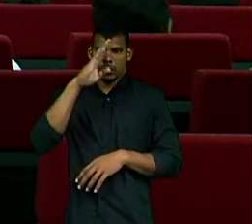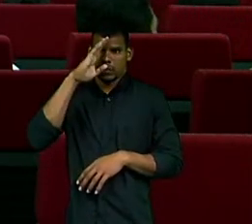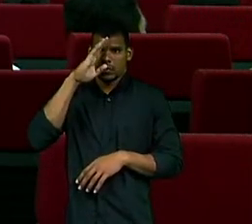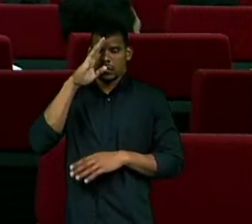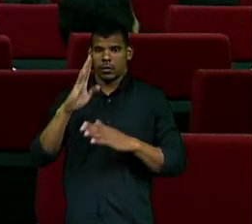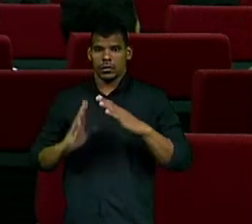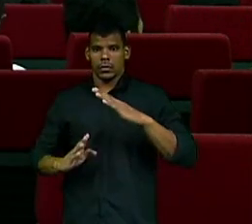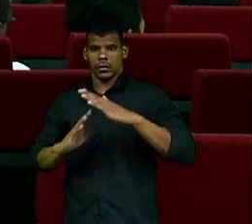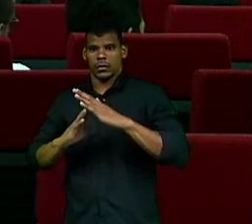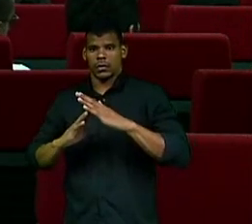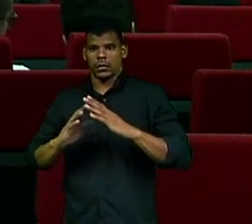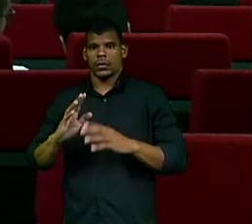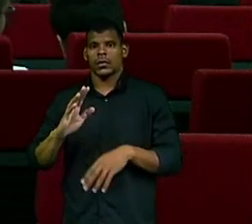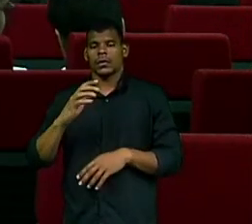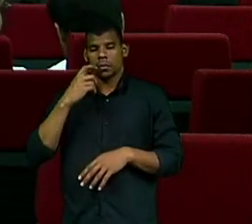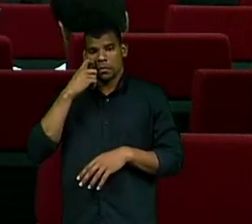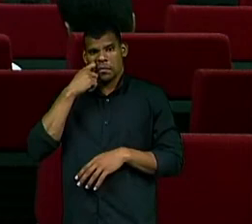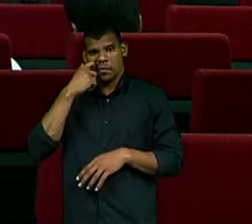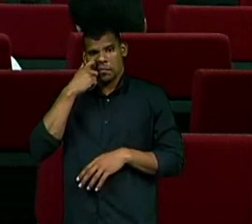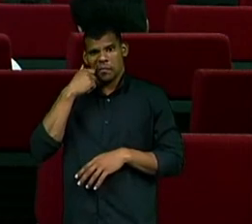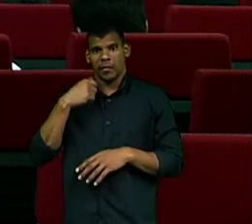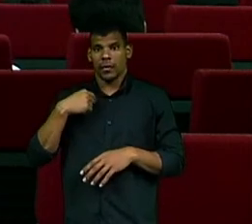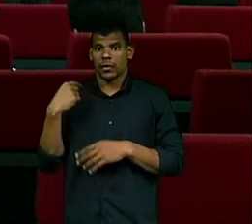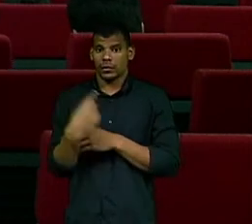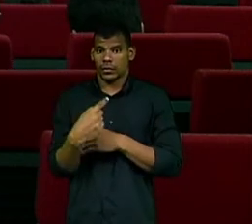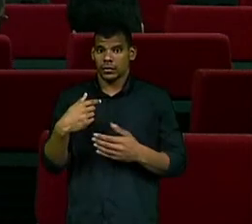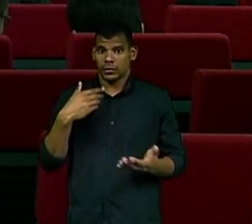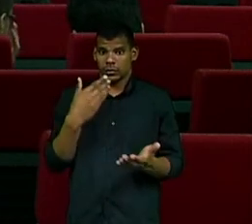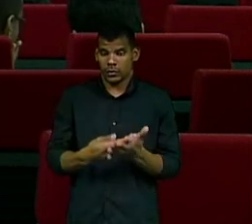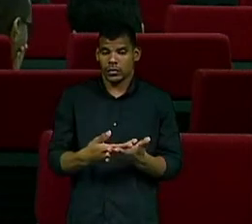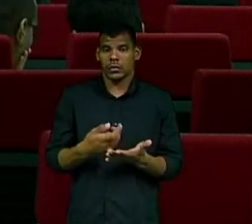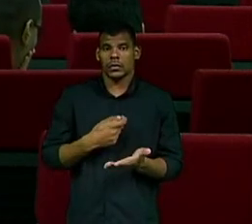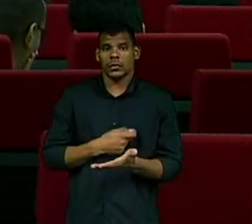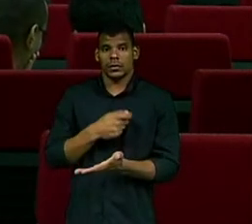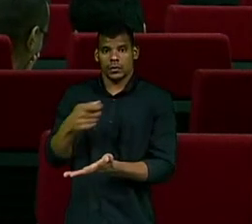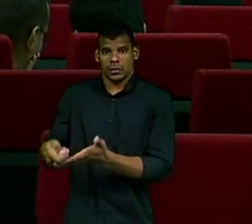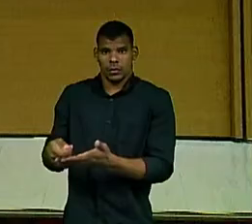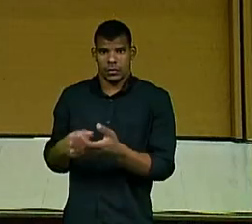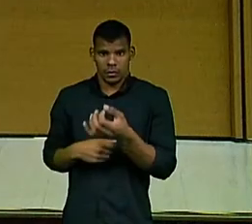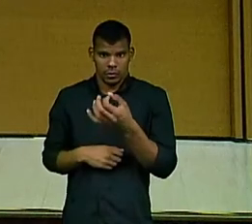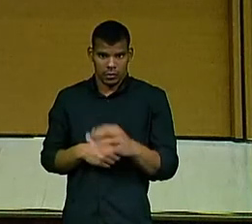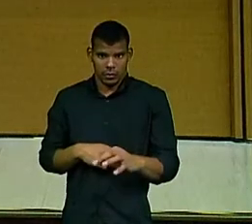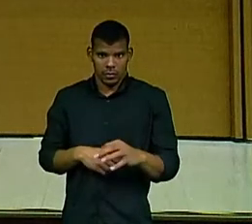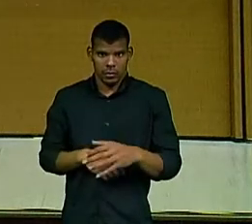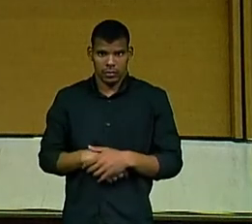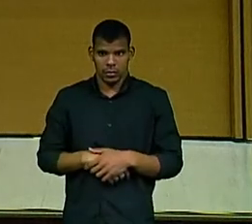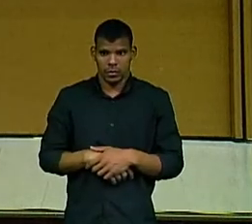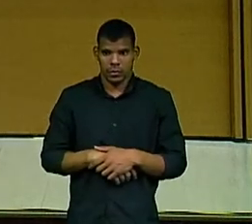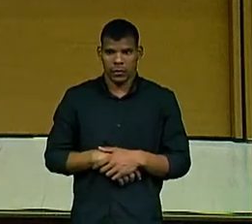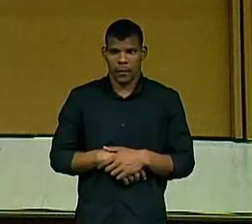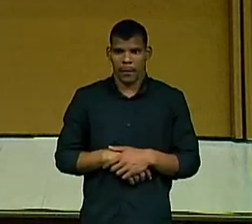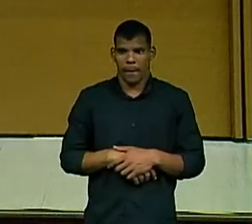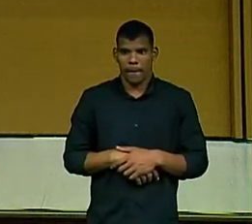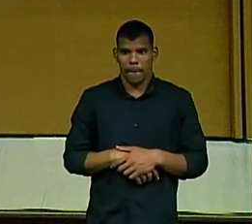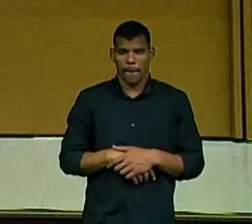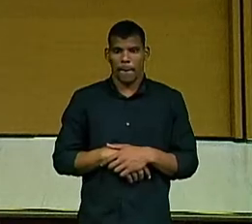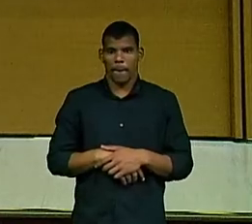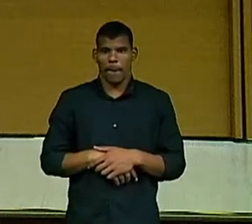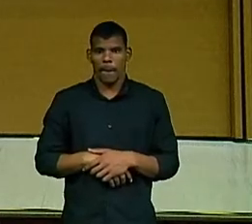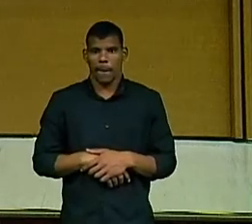o famoso milagre econômico Mas a dívida externa Não começa com milagre econômico ela começa